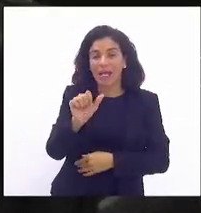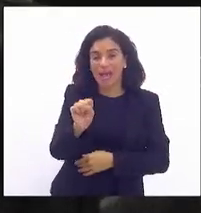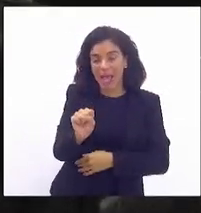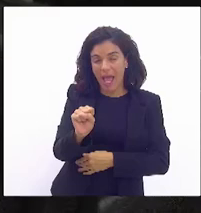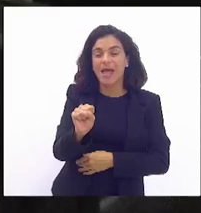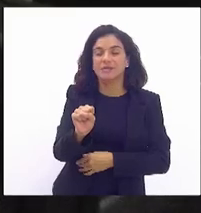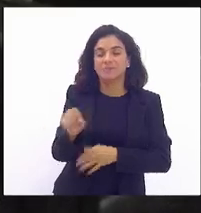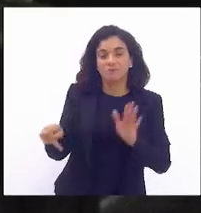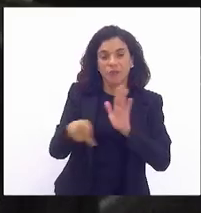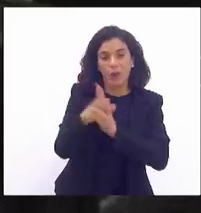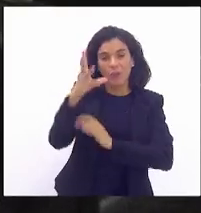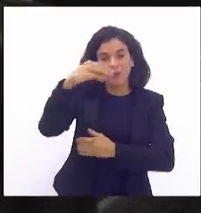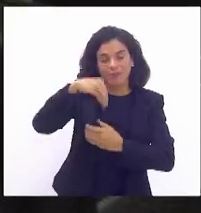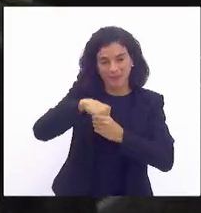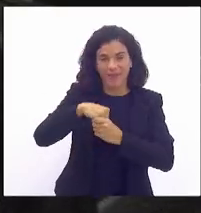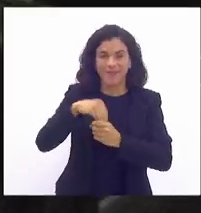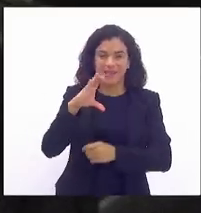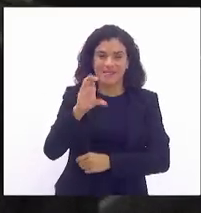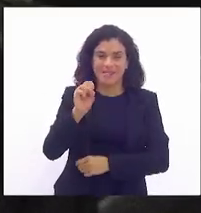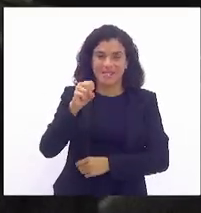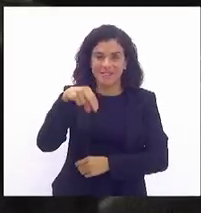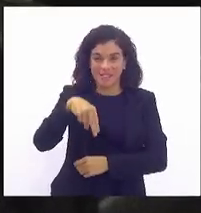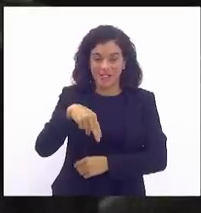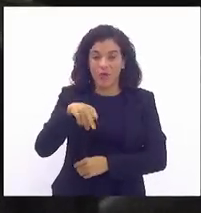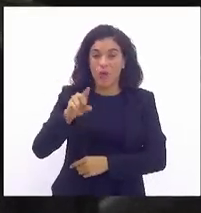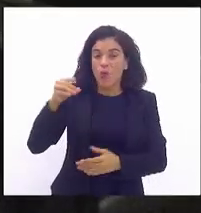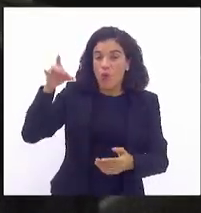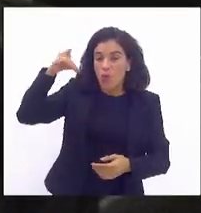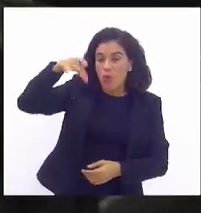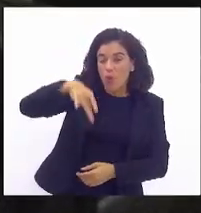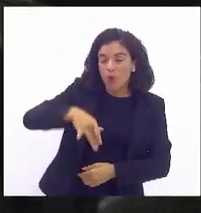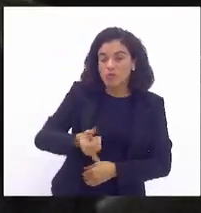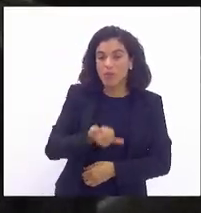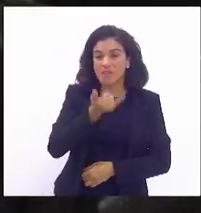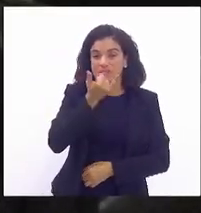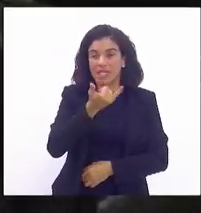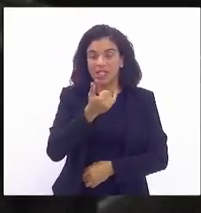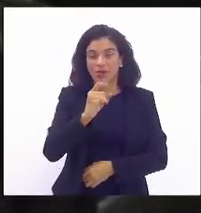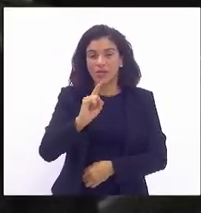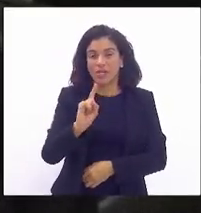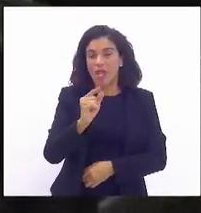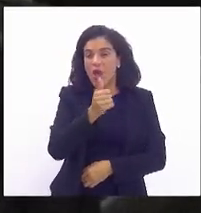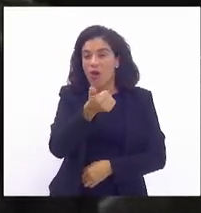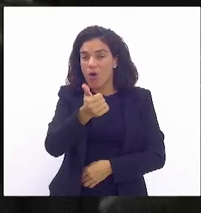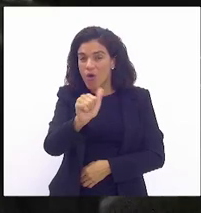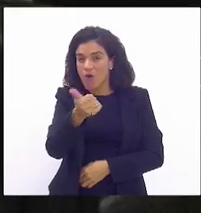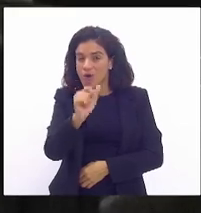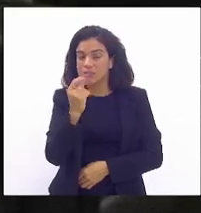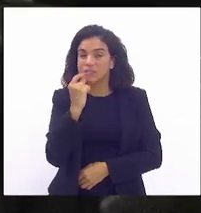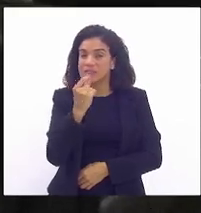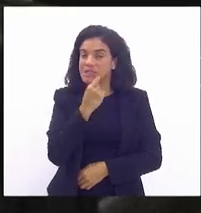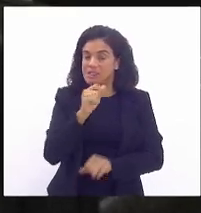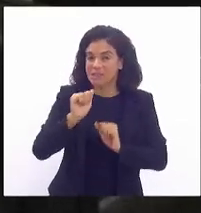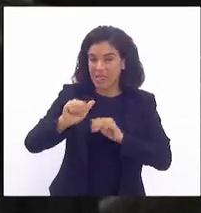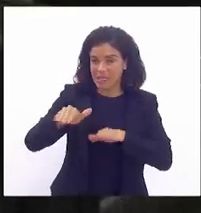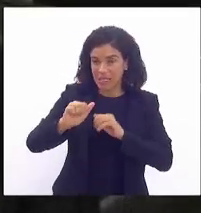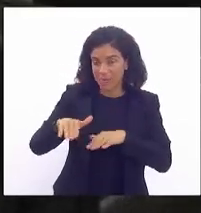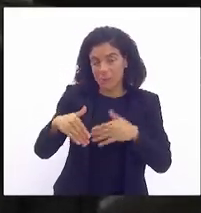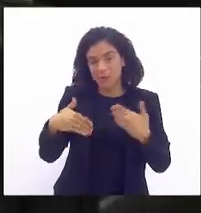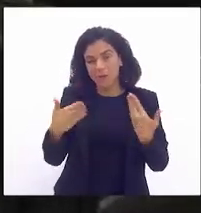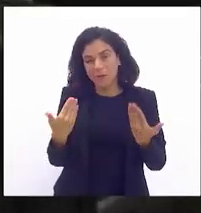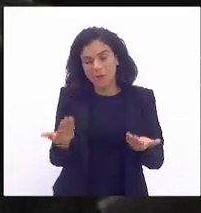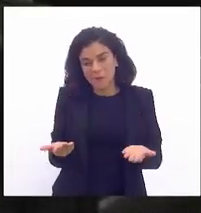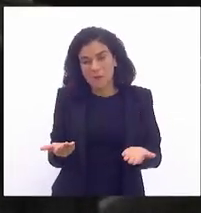da CSN. O último acidente da CSN fatal foi no dia 12 de setembro. Então,